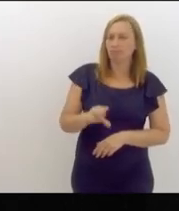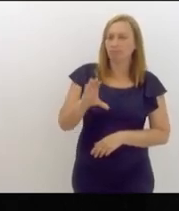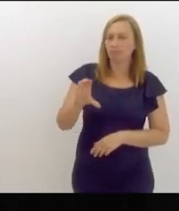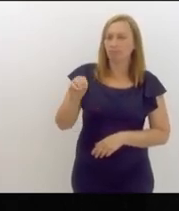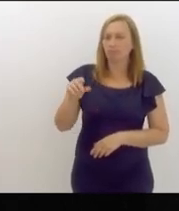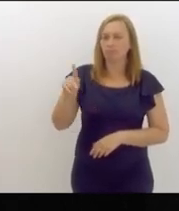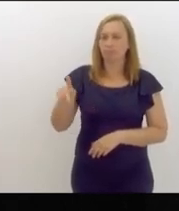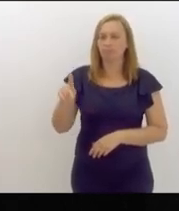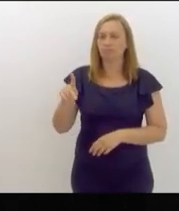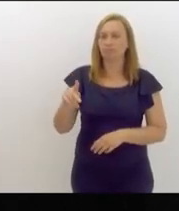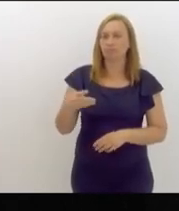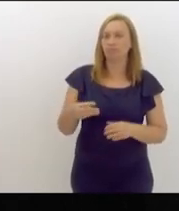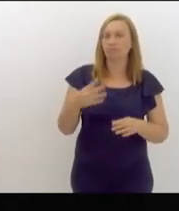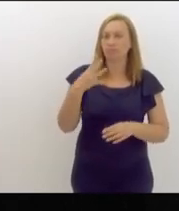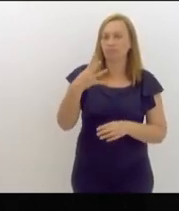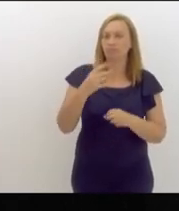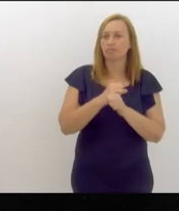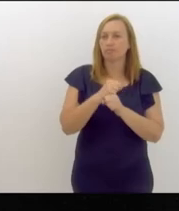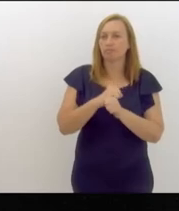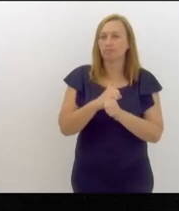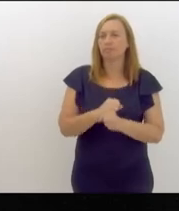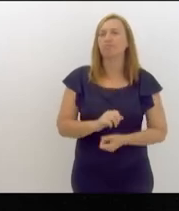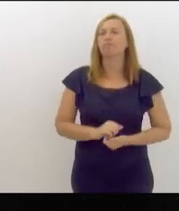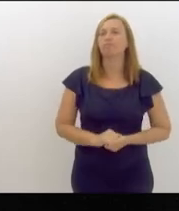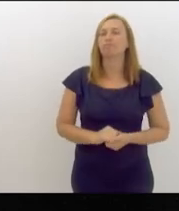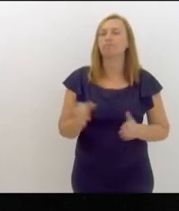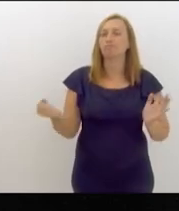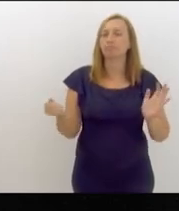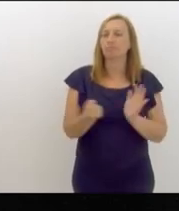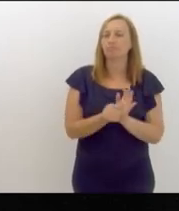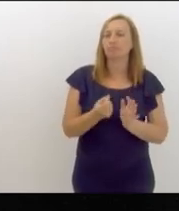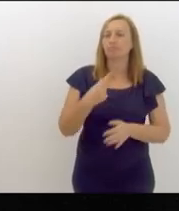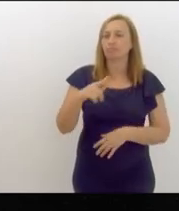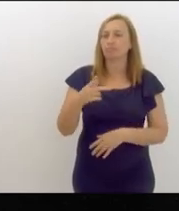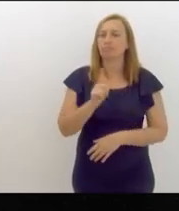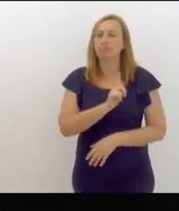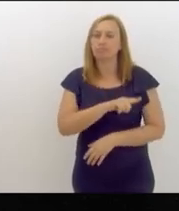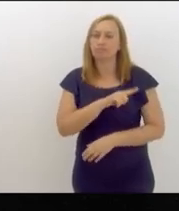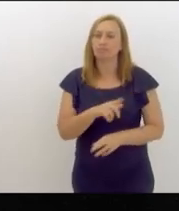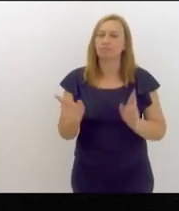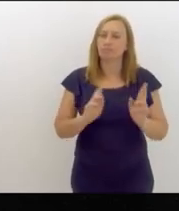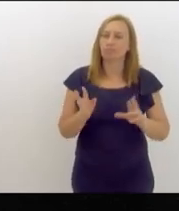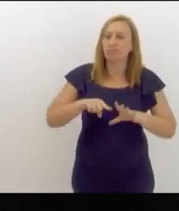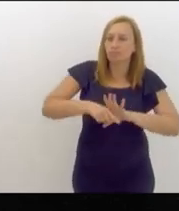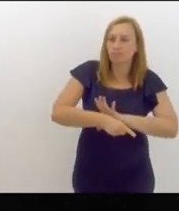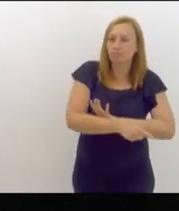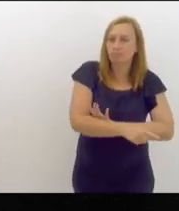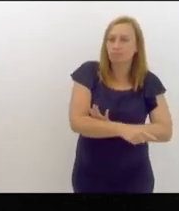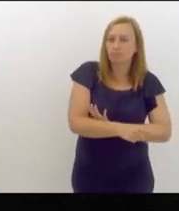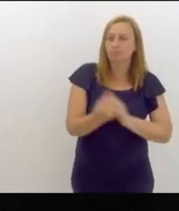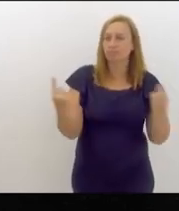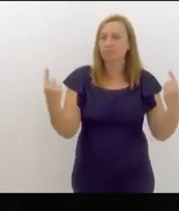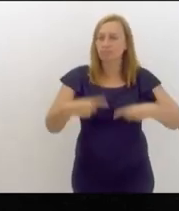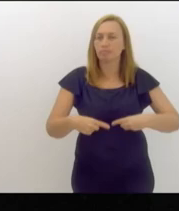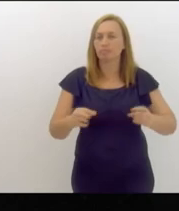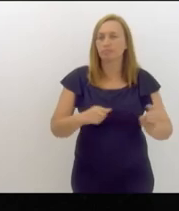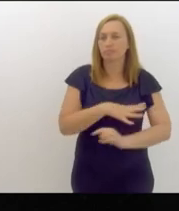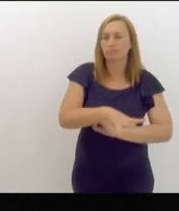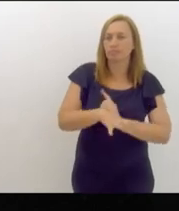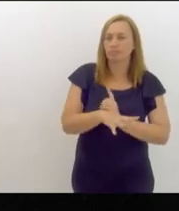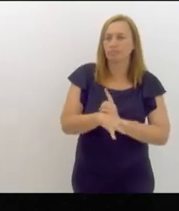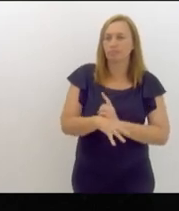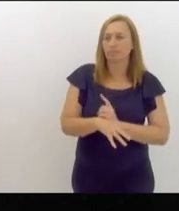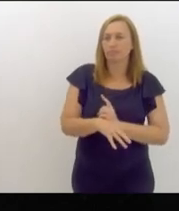quatro mandatos uma das marcas da sua gestão foi o aprofundamento das relações da academia com os desafios sociais